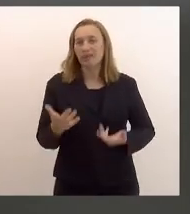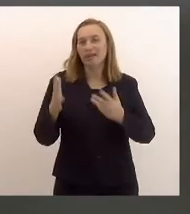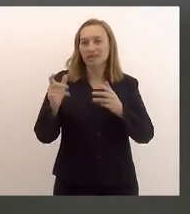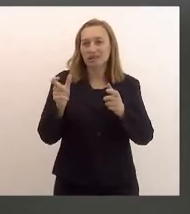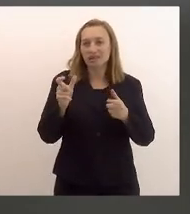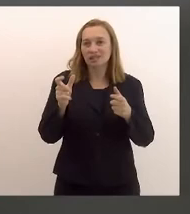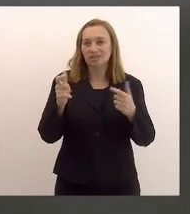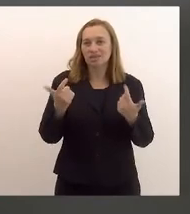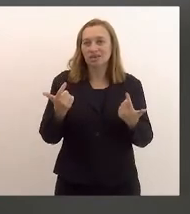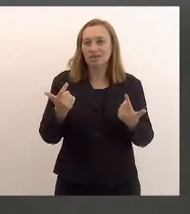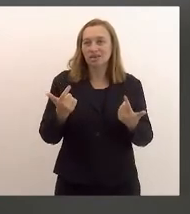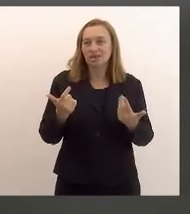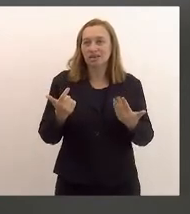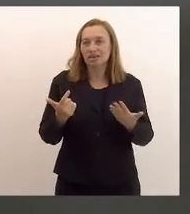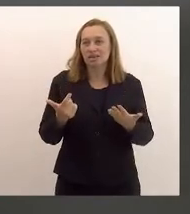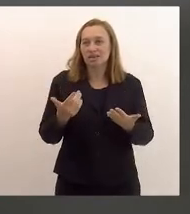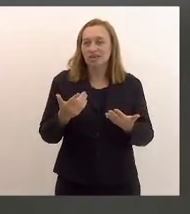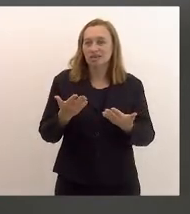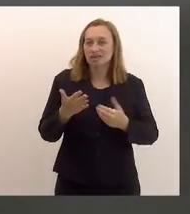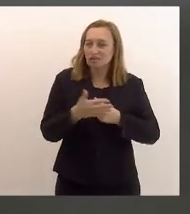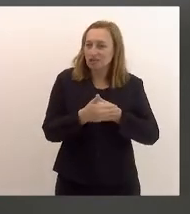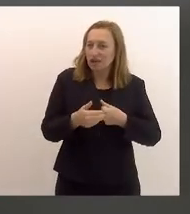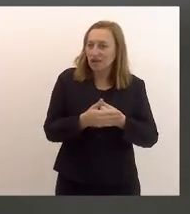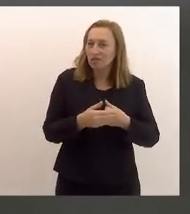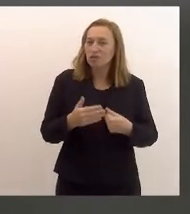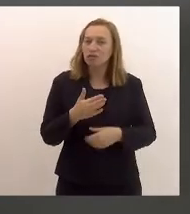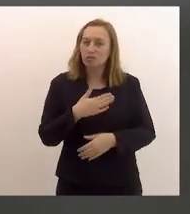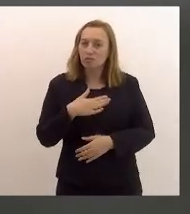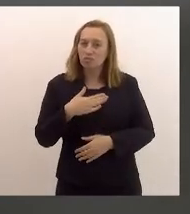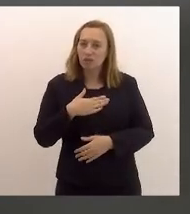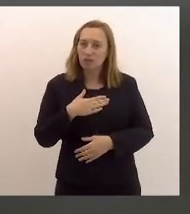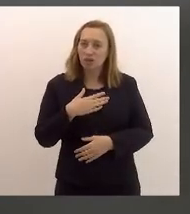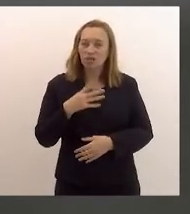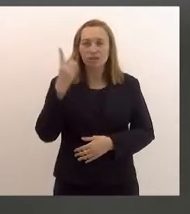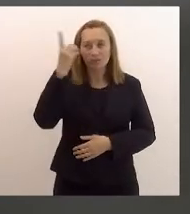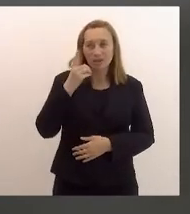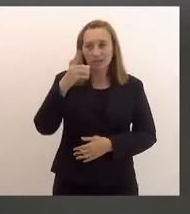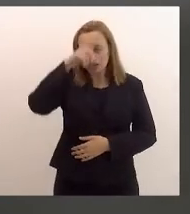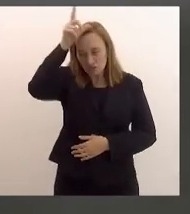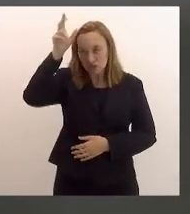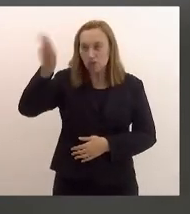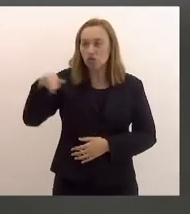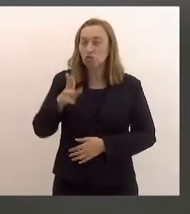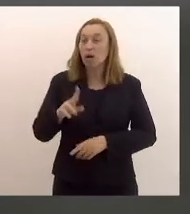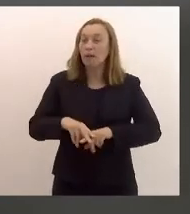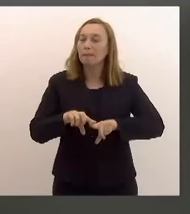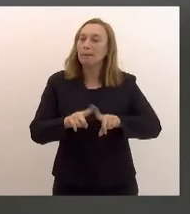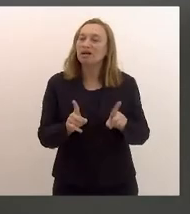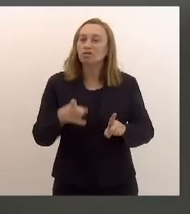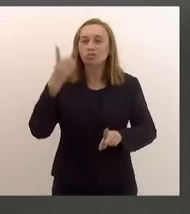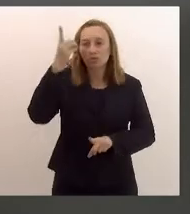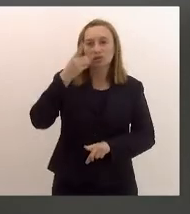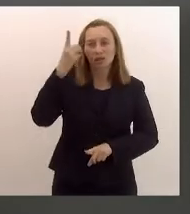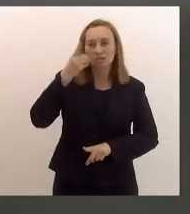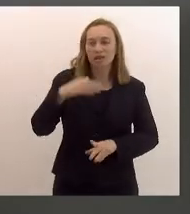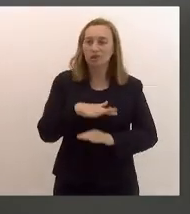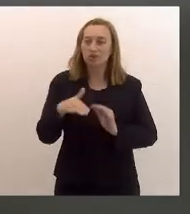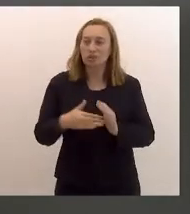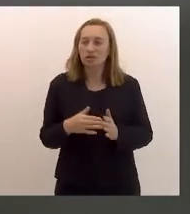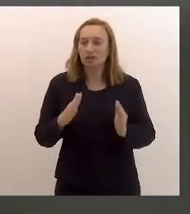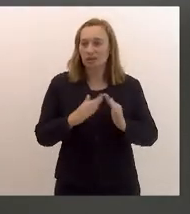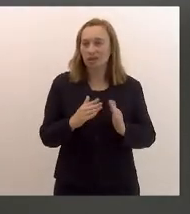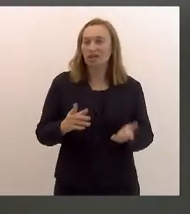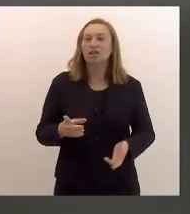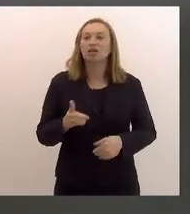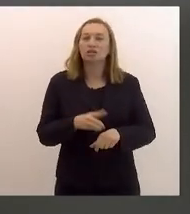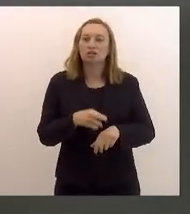atenção carinhosa que vossa excelência tem não só comigo Deputado a tia Ju mas com todos os parlamentares essa caso a